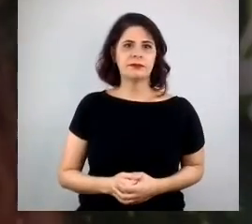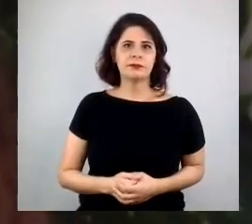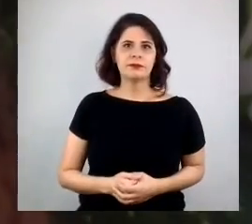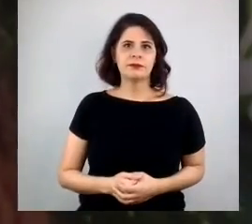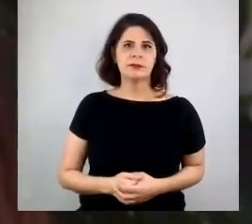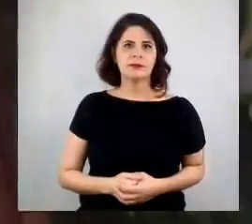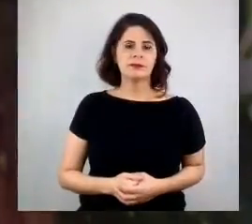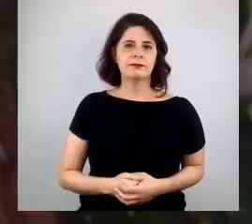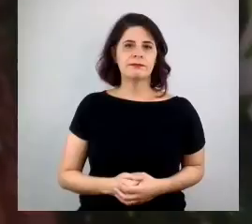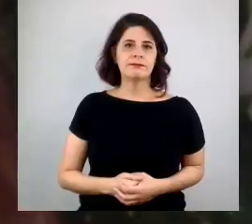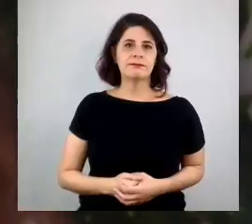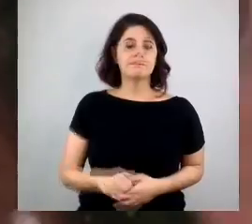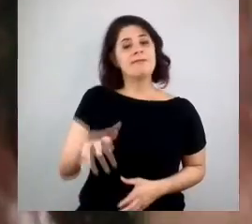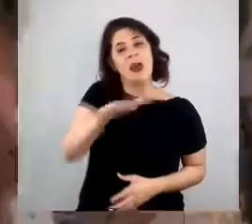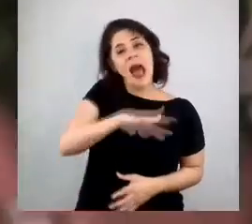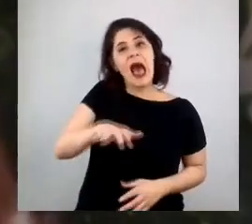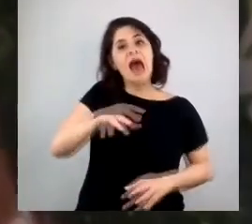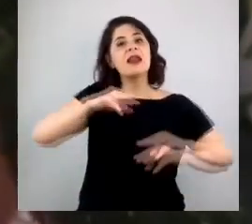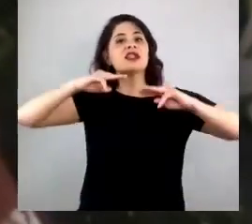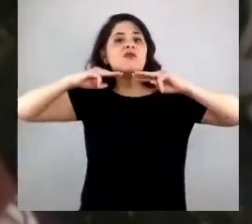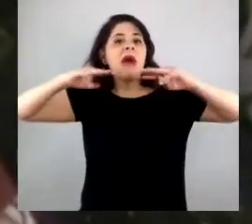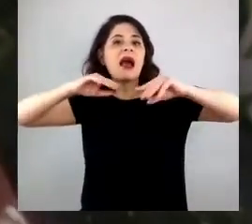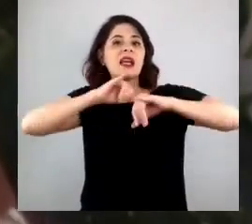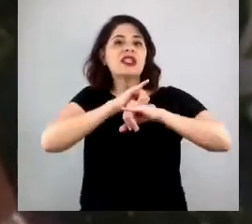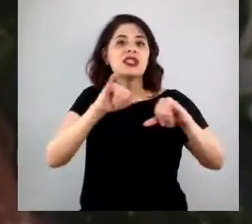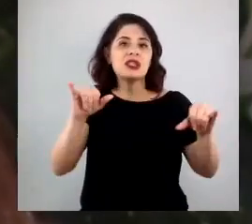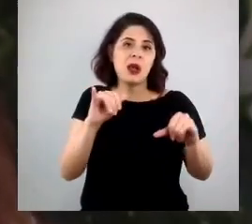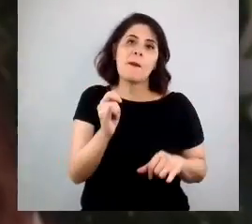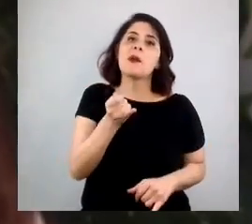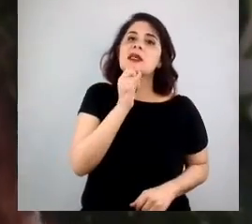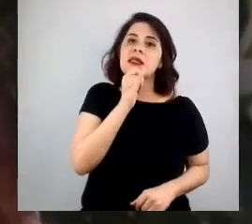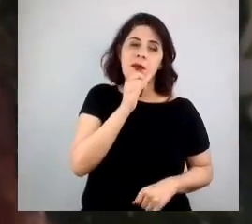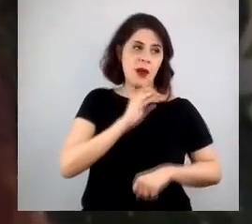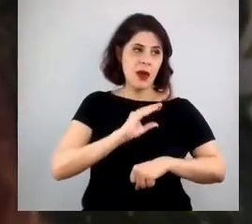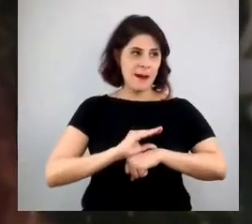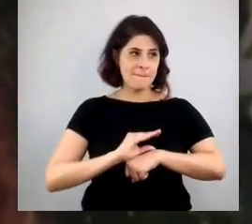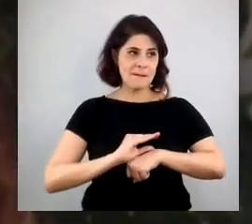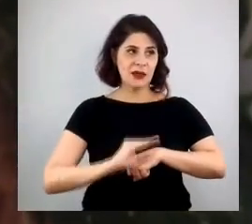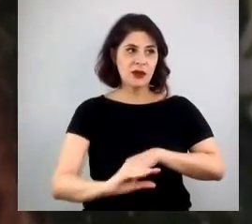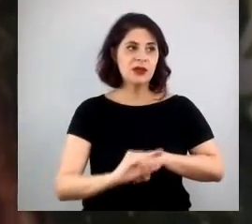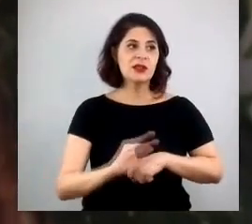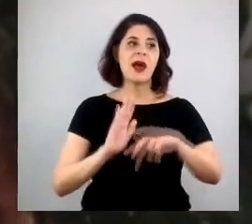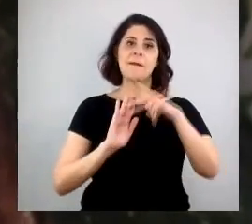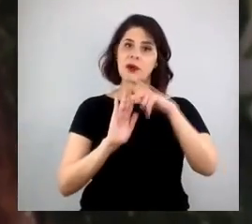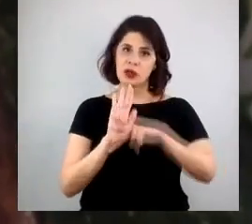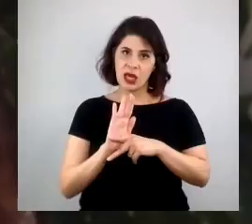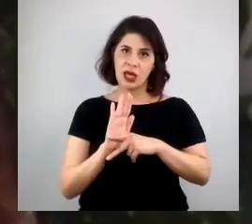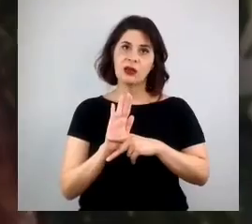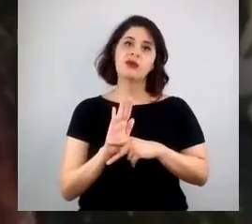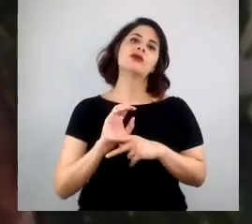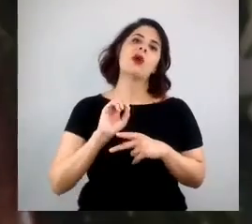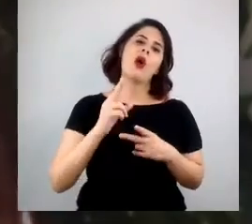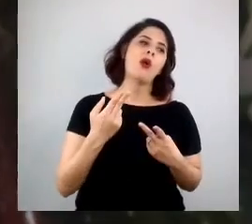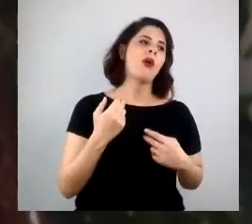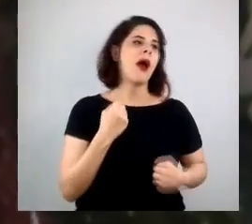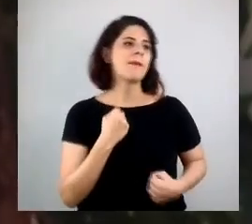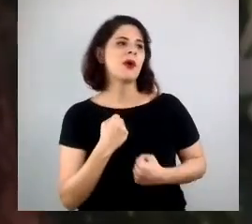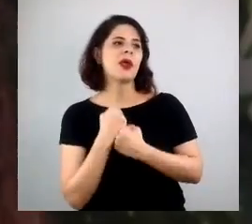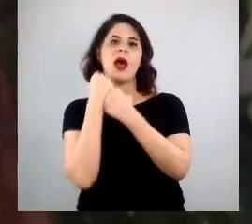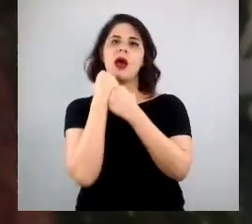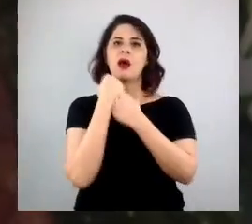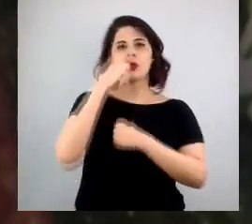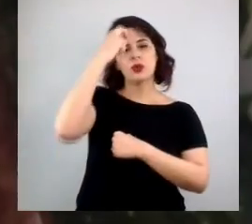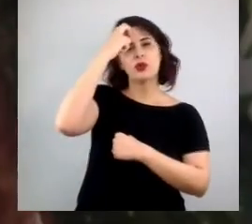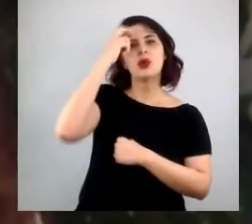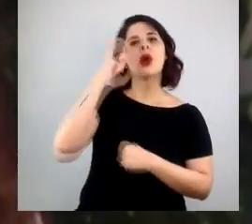Na área de marketing, por exemplo, patrocinar projetos e apoiar o setor da cultura, da